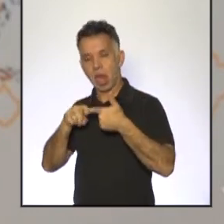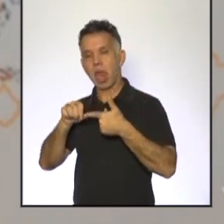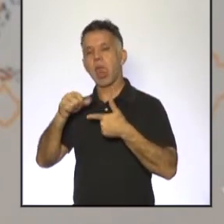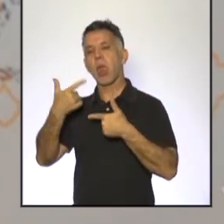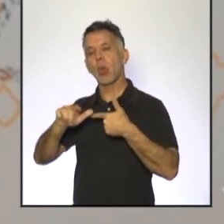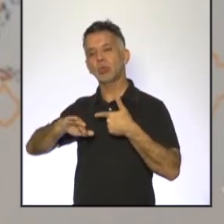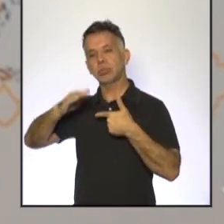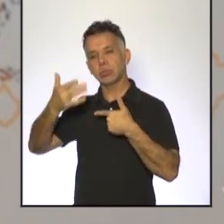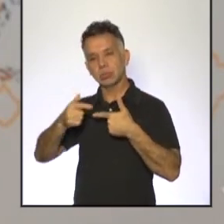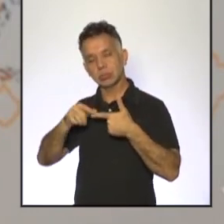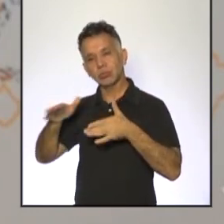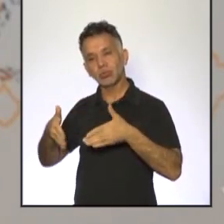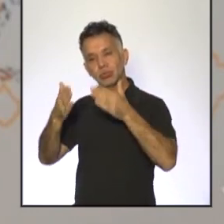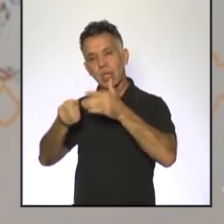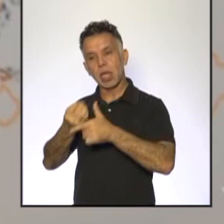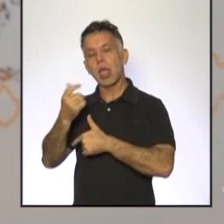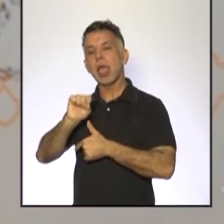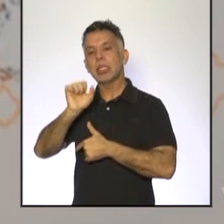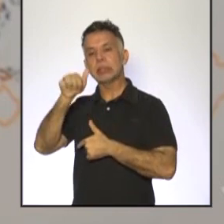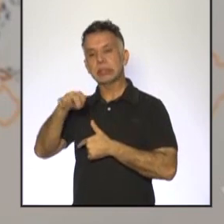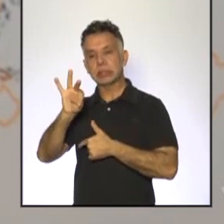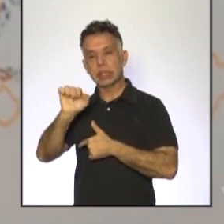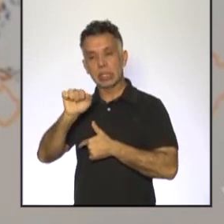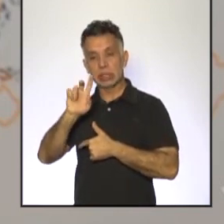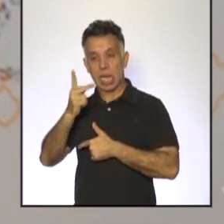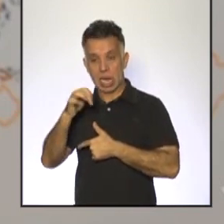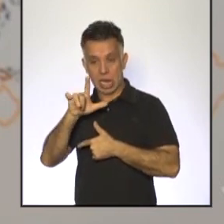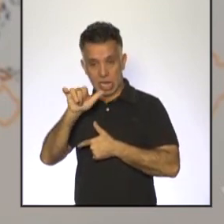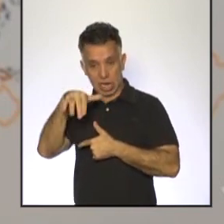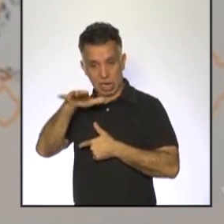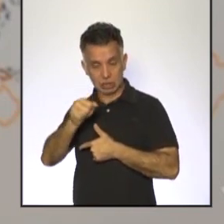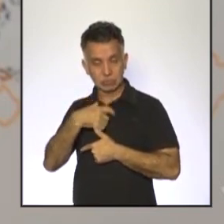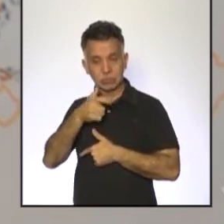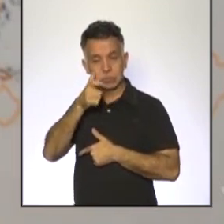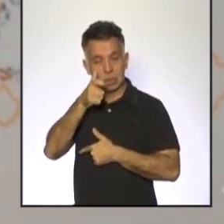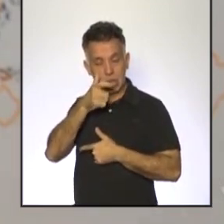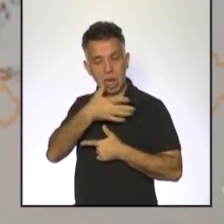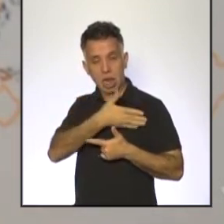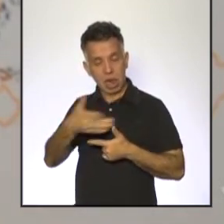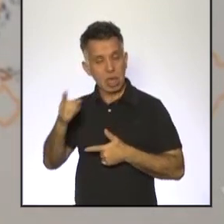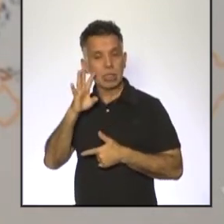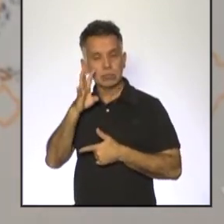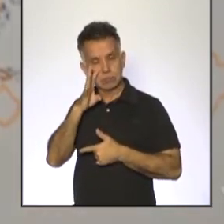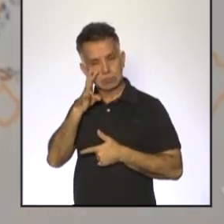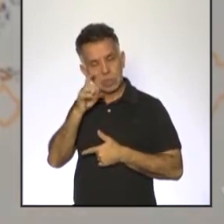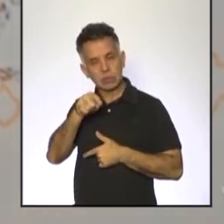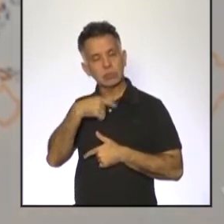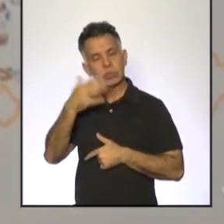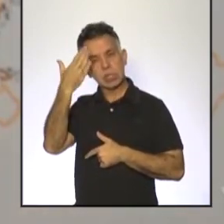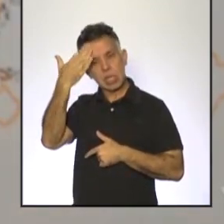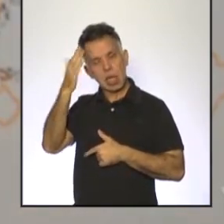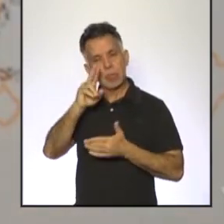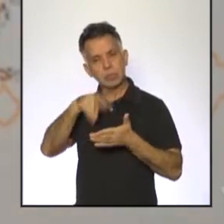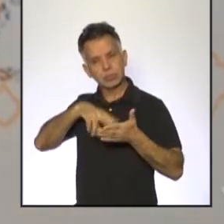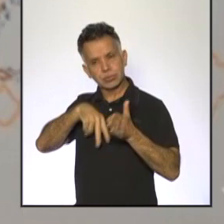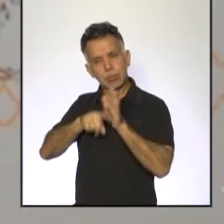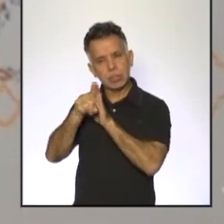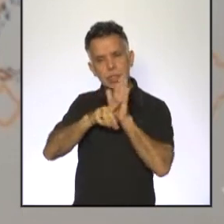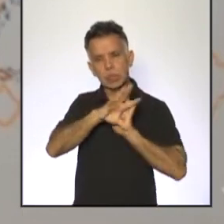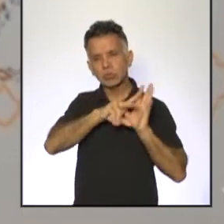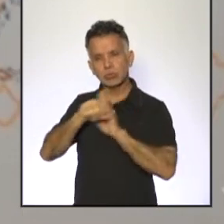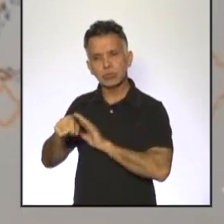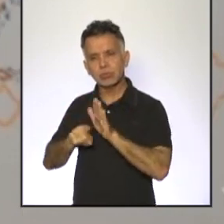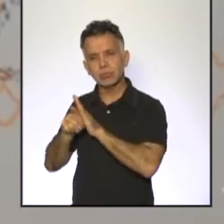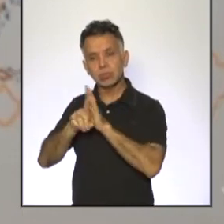também foi interessante. Então é importante saber essas erupções mais clássicas, mais históricas. A erupção recente